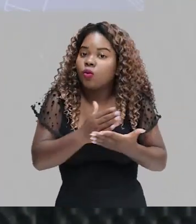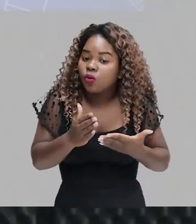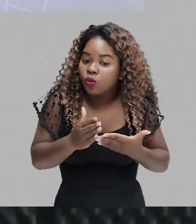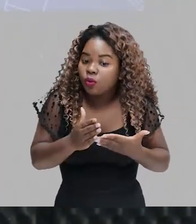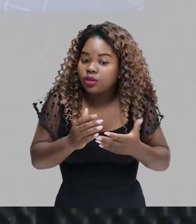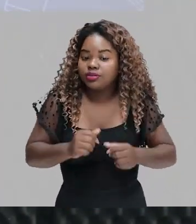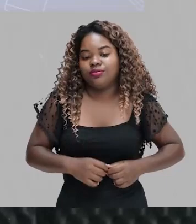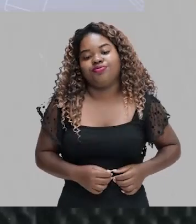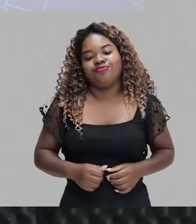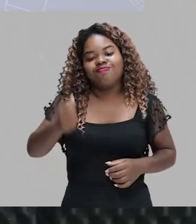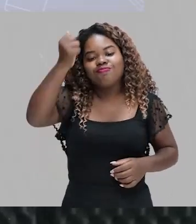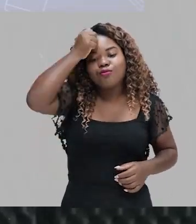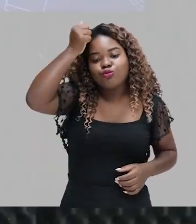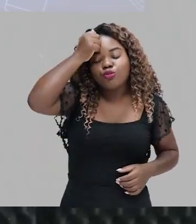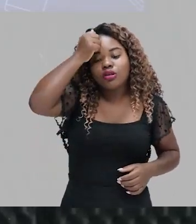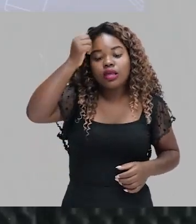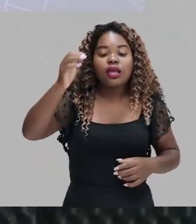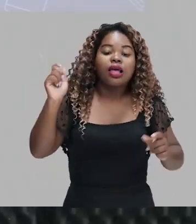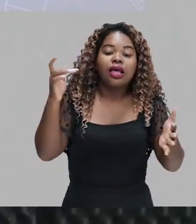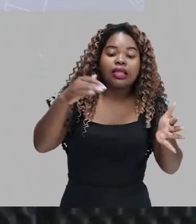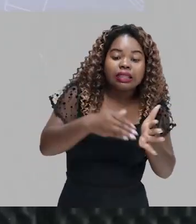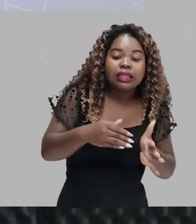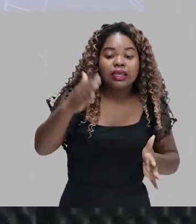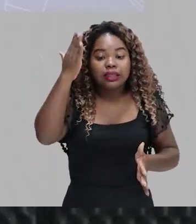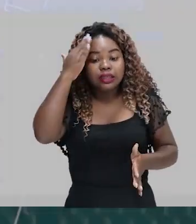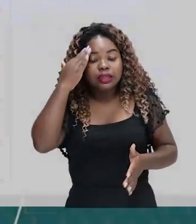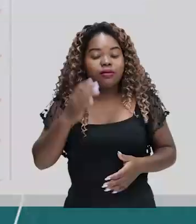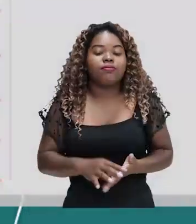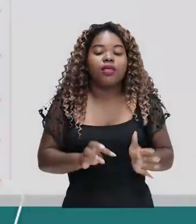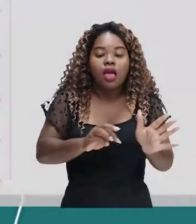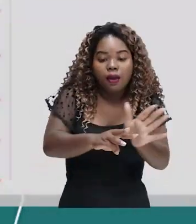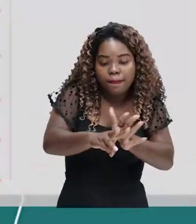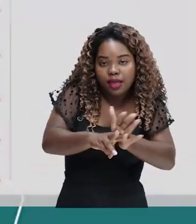famoso boneco de palitinho até você entender. É técnica.